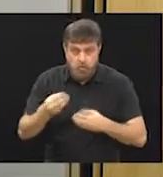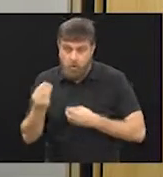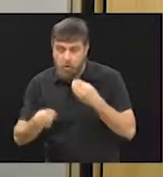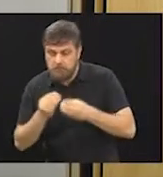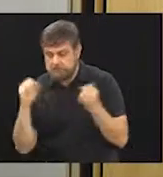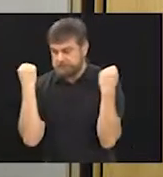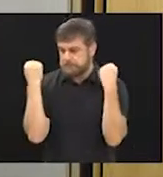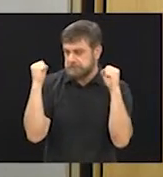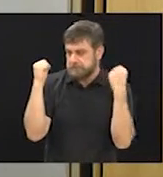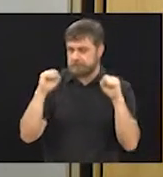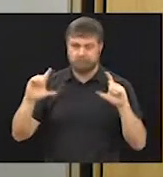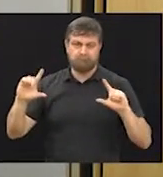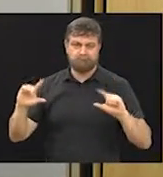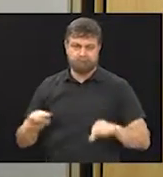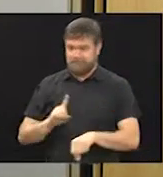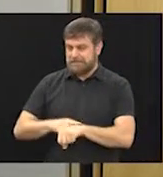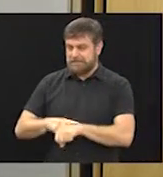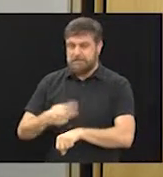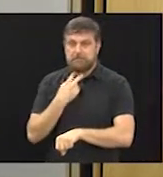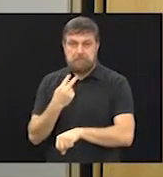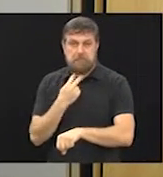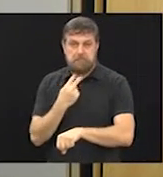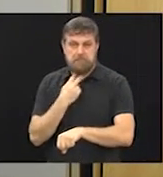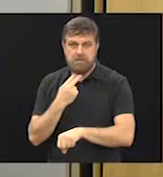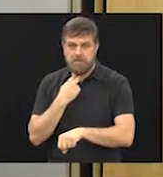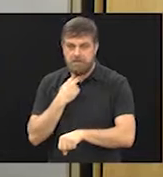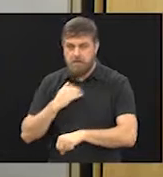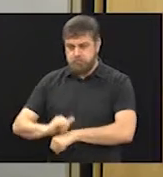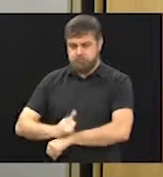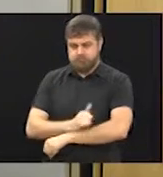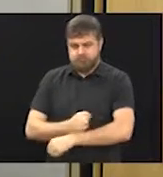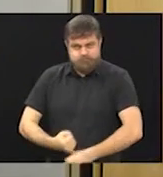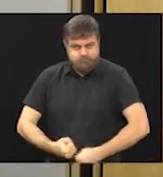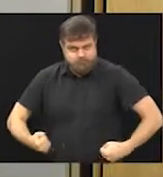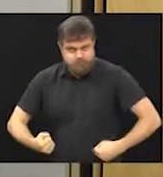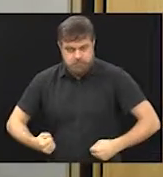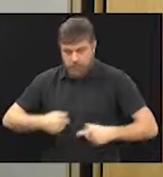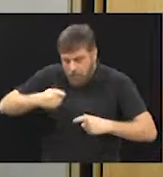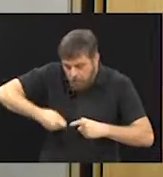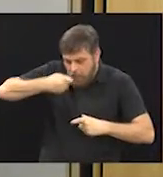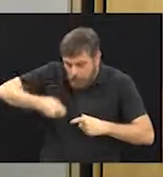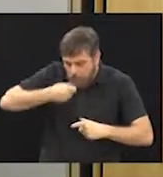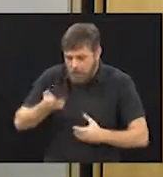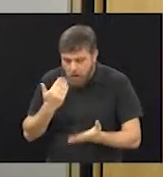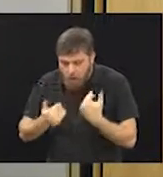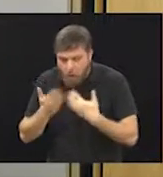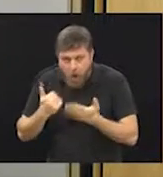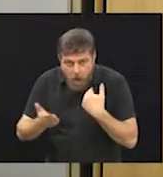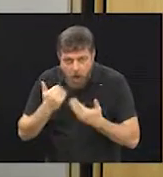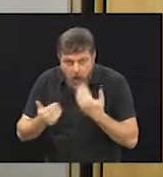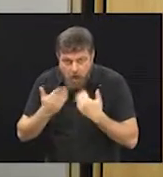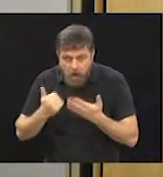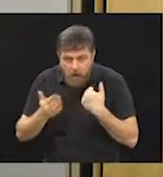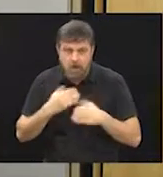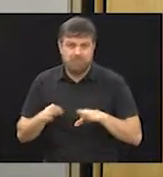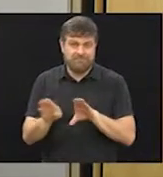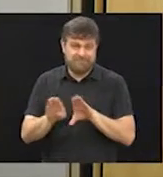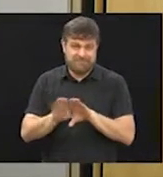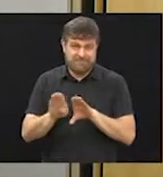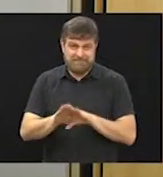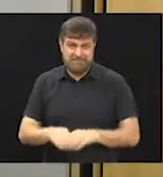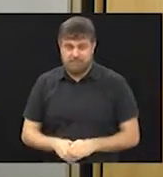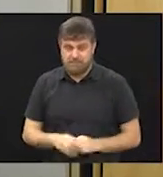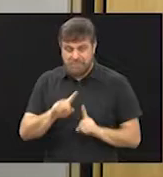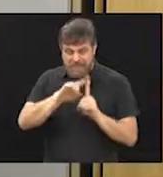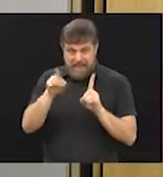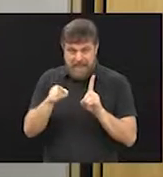de atividade física por falta de tempo, ganho de peso, alimentação nos fast foods, uso